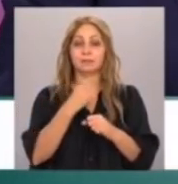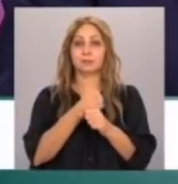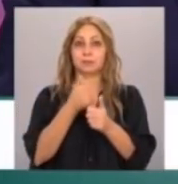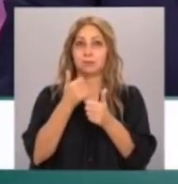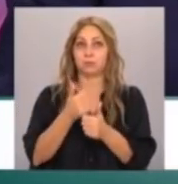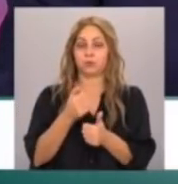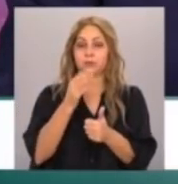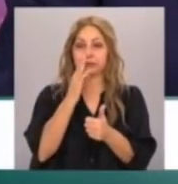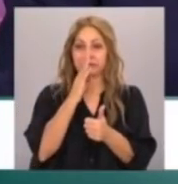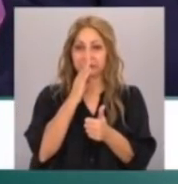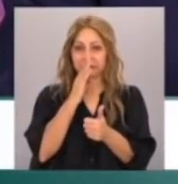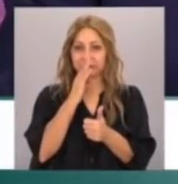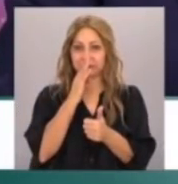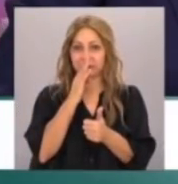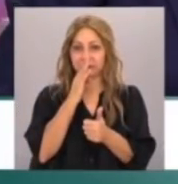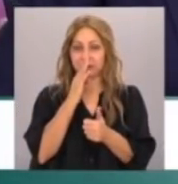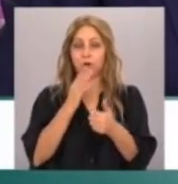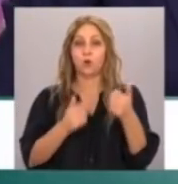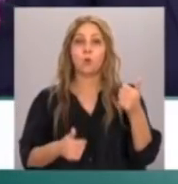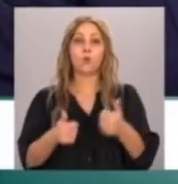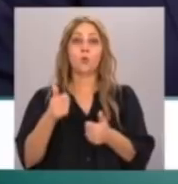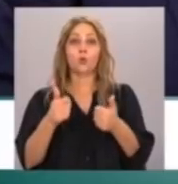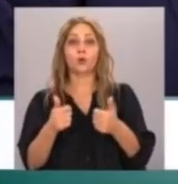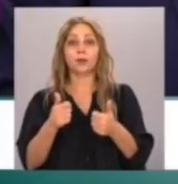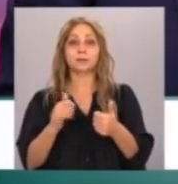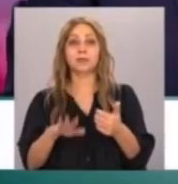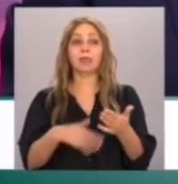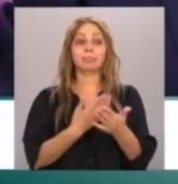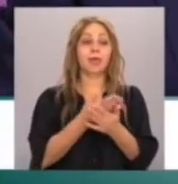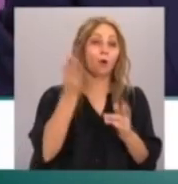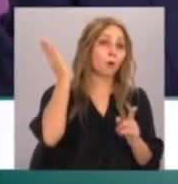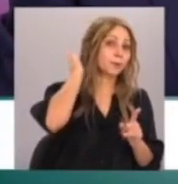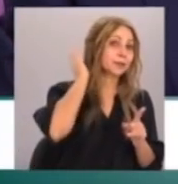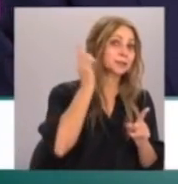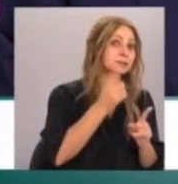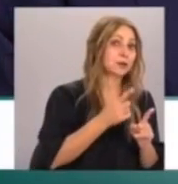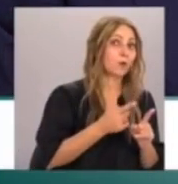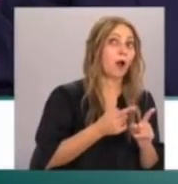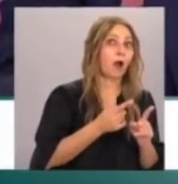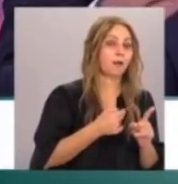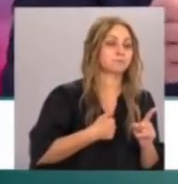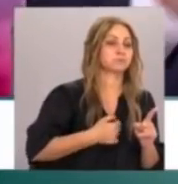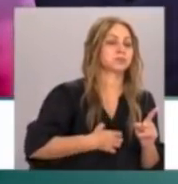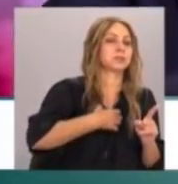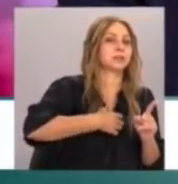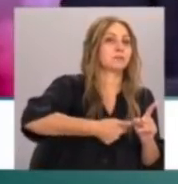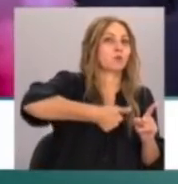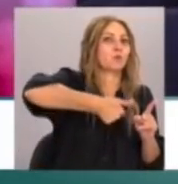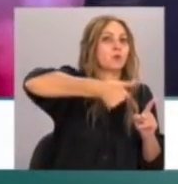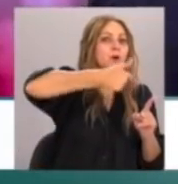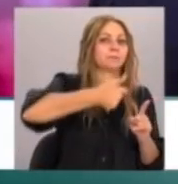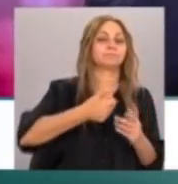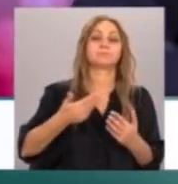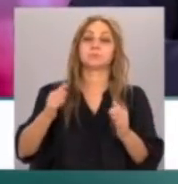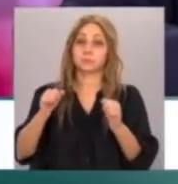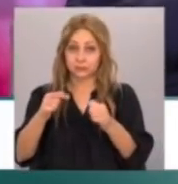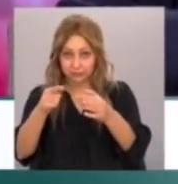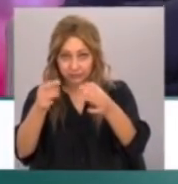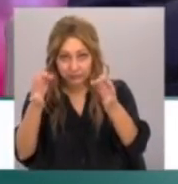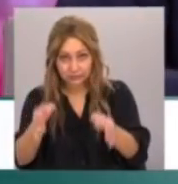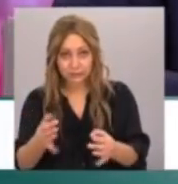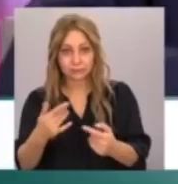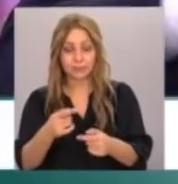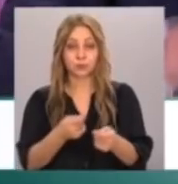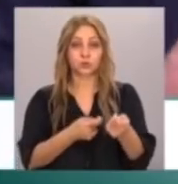serviço se tiver uns nojentos concorrência que o sobre a melhorarem mas praticam coisa tem que escolher quem ele está bem mas aí e o